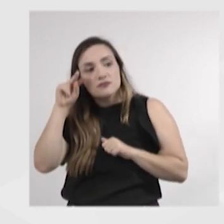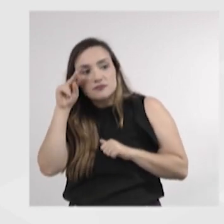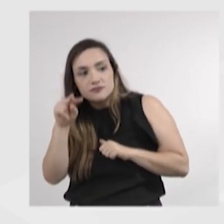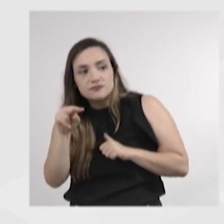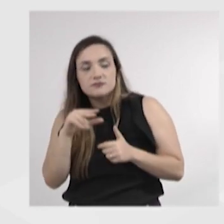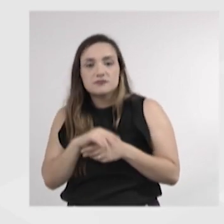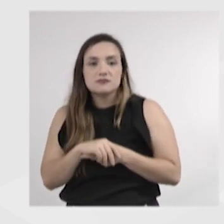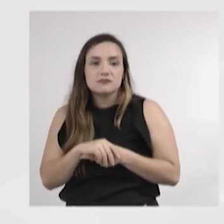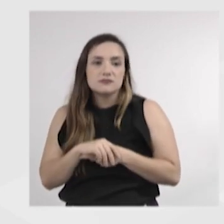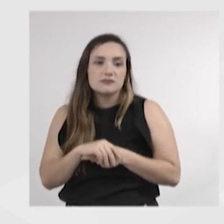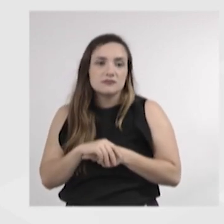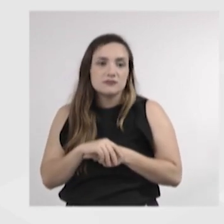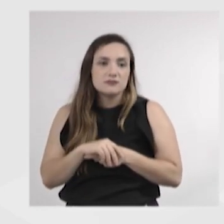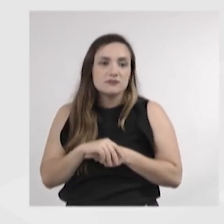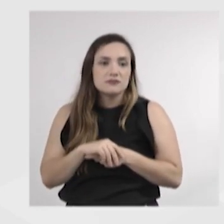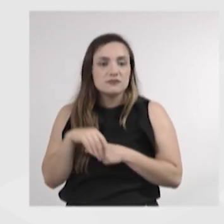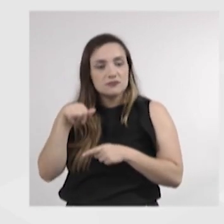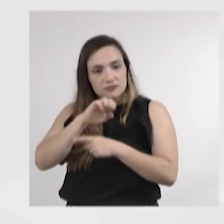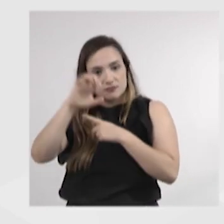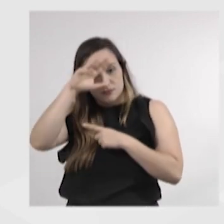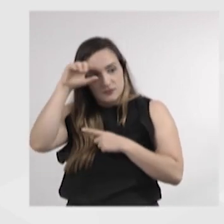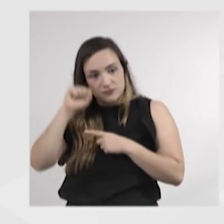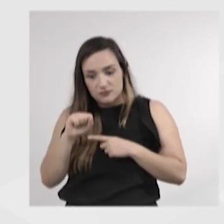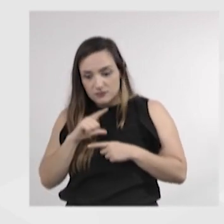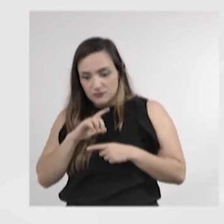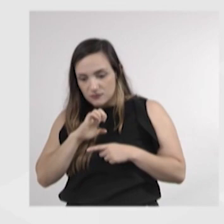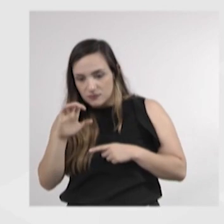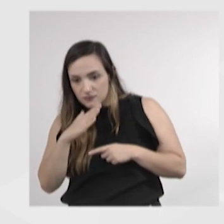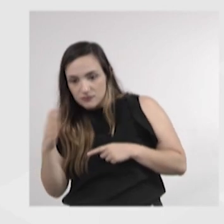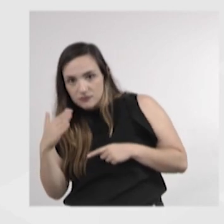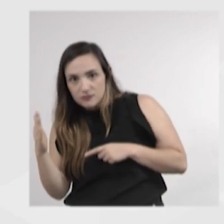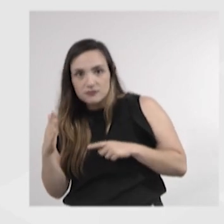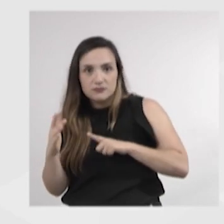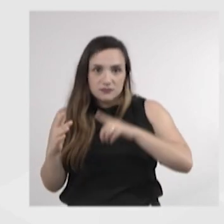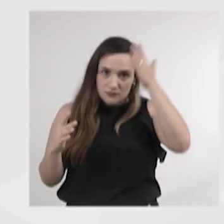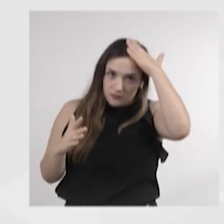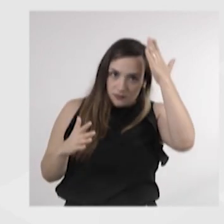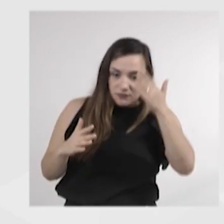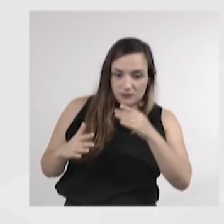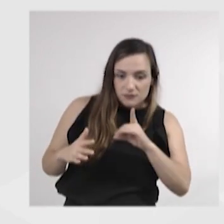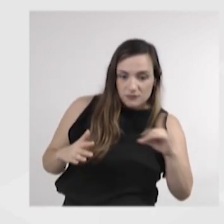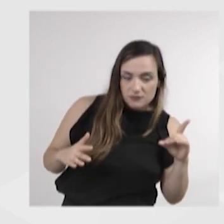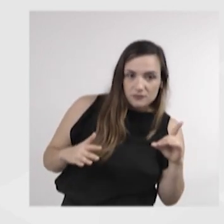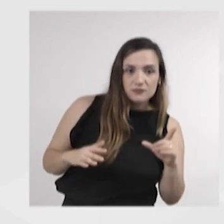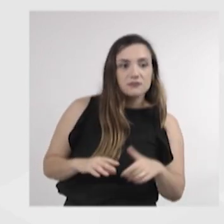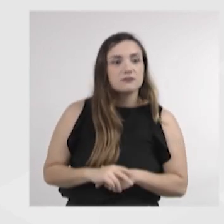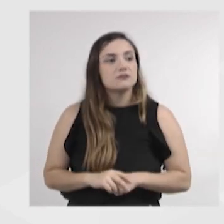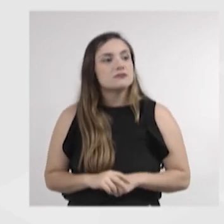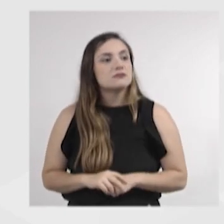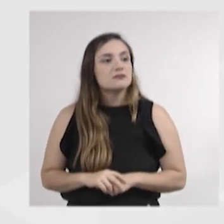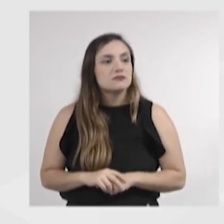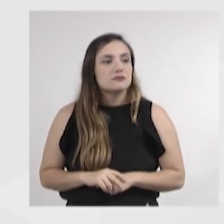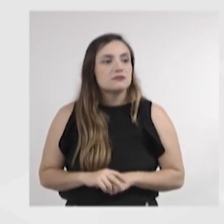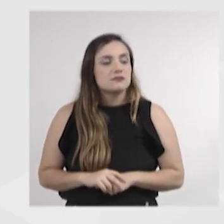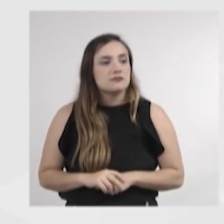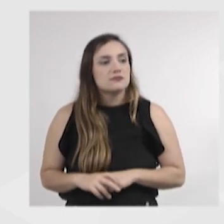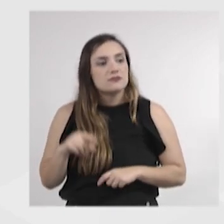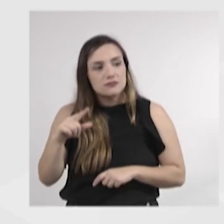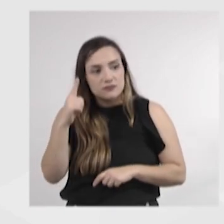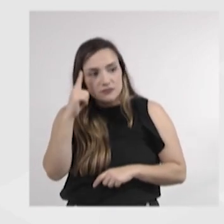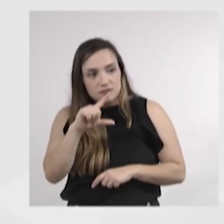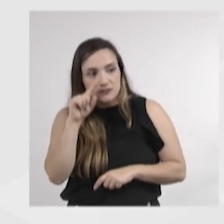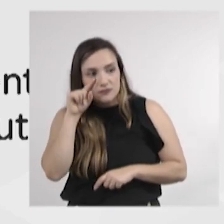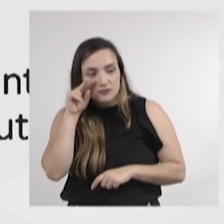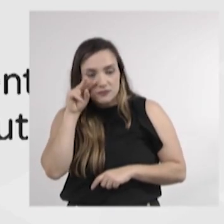subindo um pouco mais, você tem toda a região do Mato Grosso do Sul à esquerda, temos o Paraná à direita, e os pontos de monitoramento estão ali em